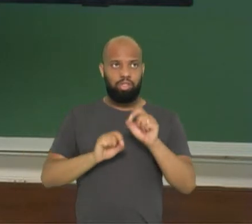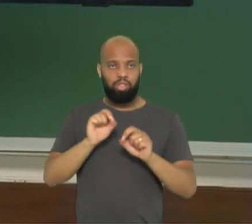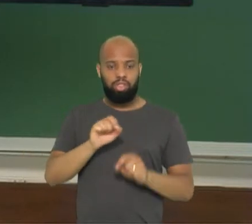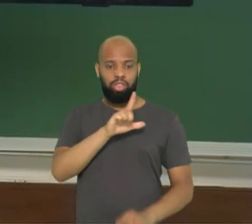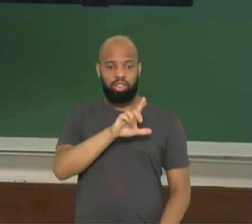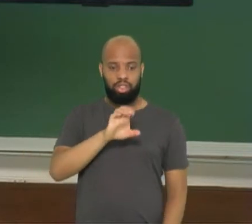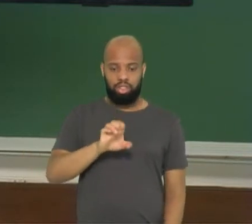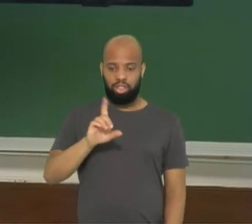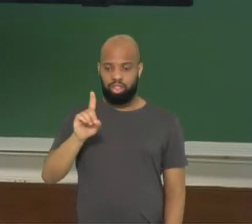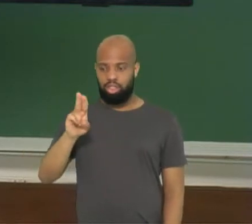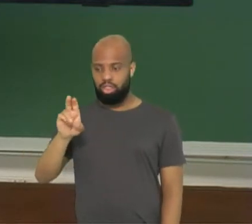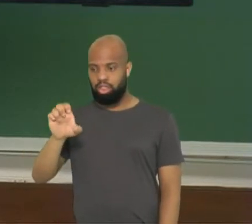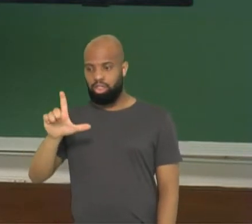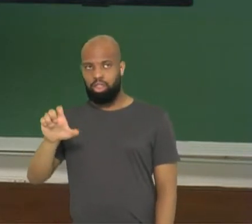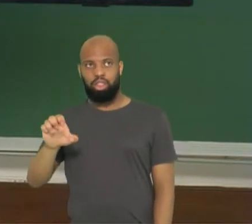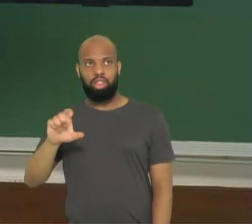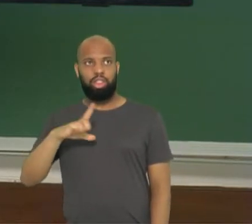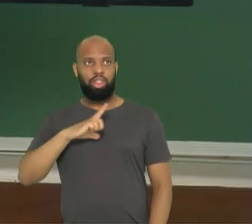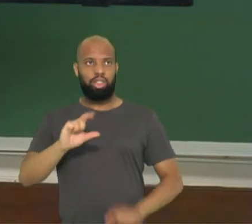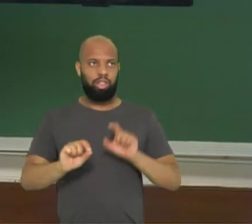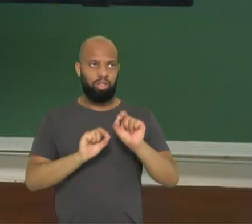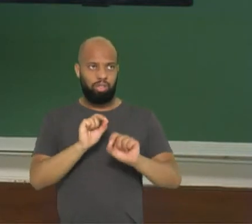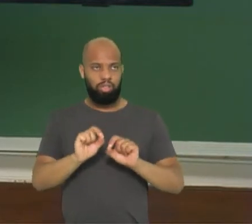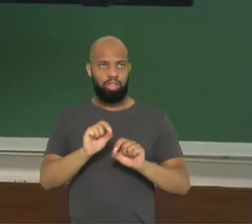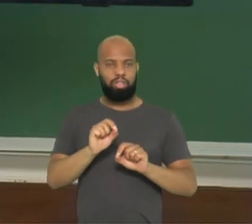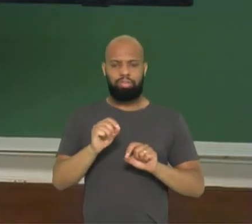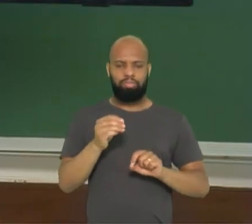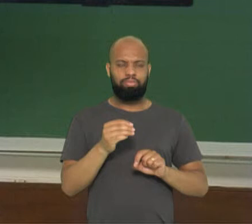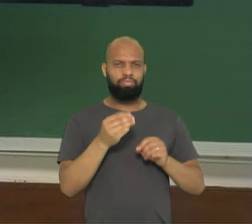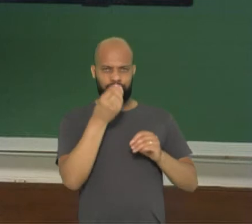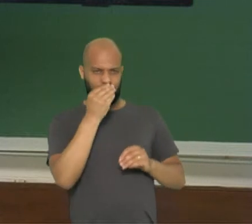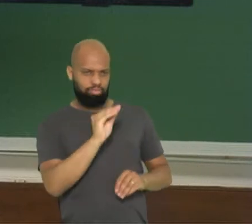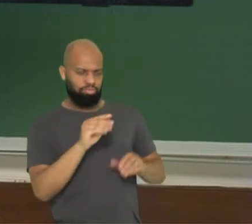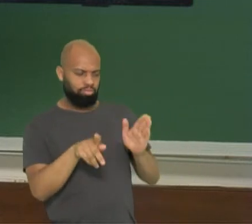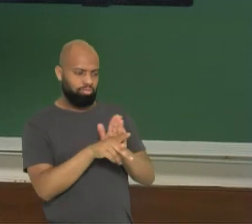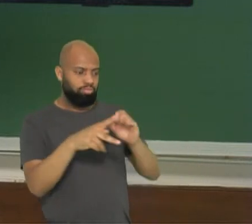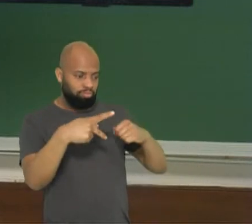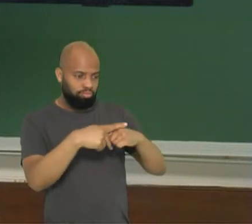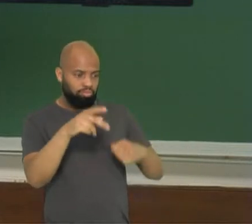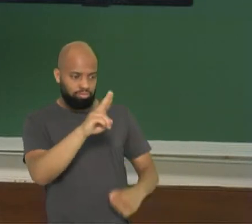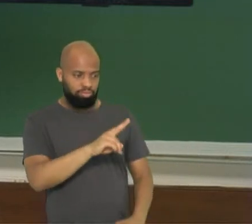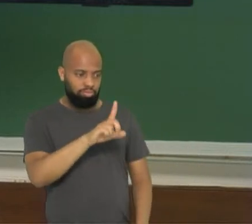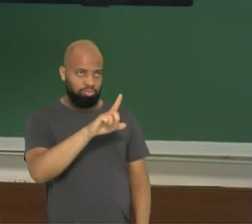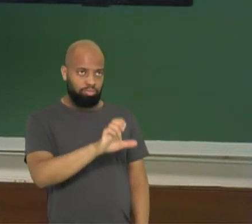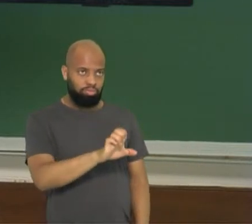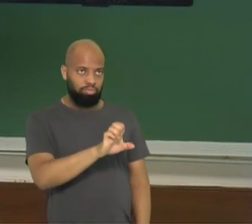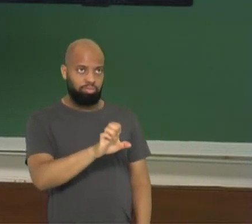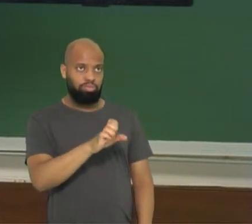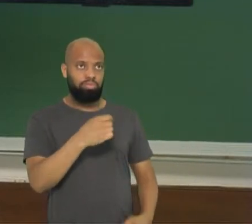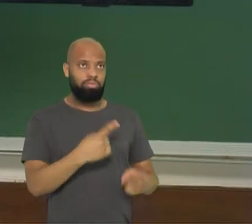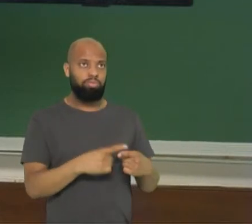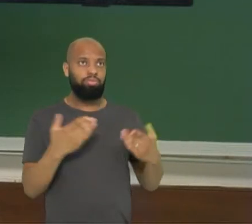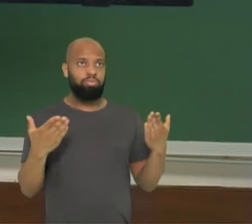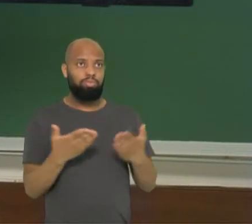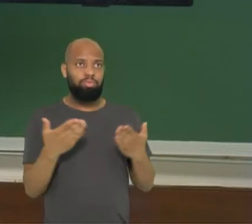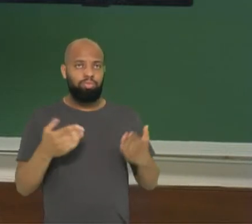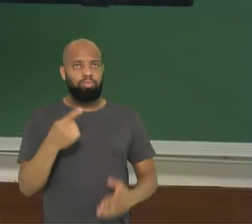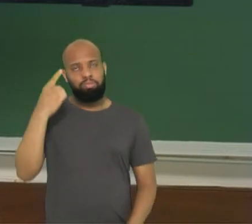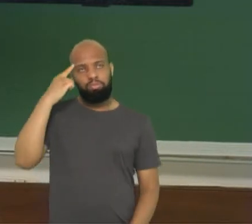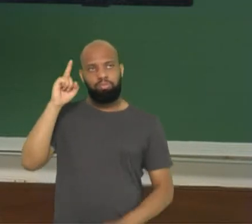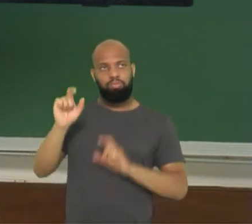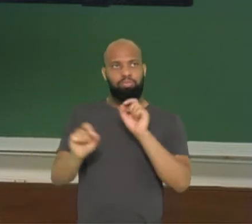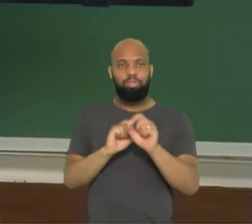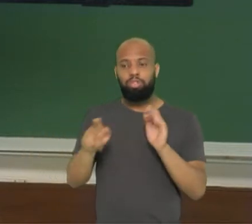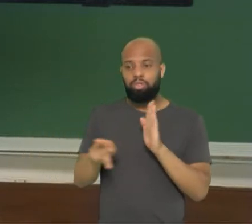le duele, você esquece esse pronome que nós usamos, que nós utilizamos aqui, o le, e agora você pensa